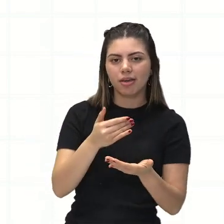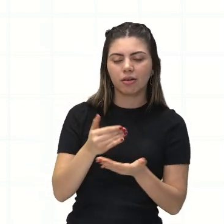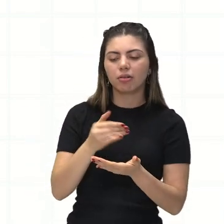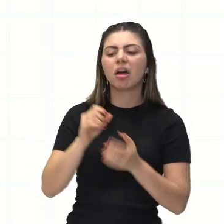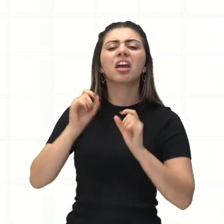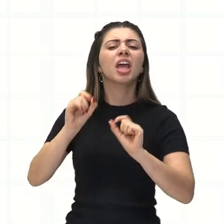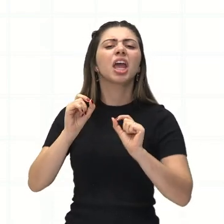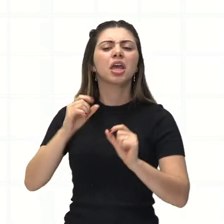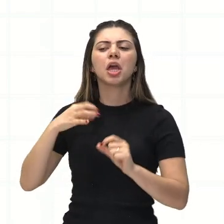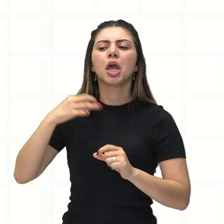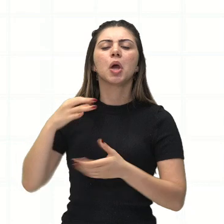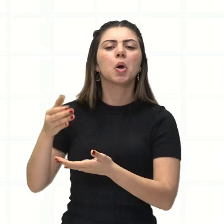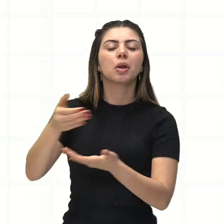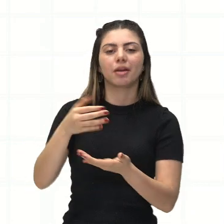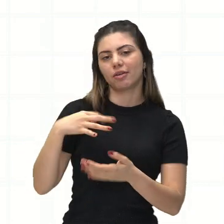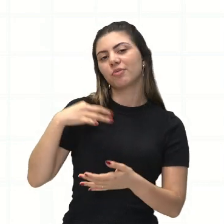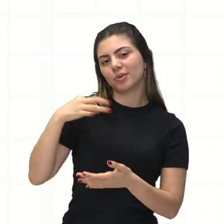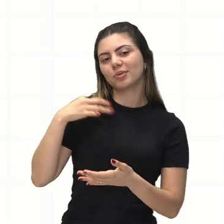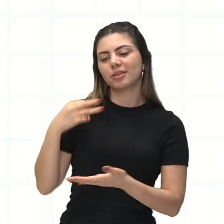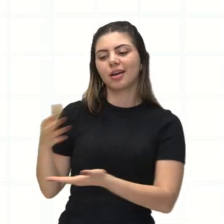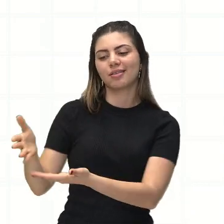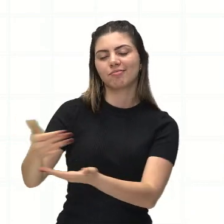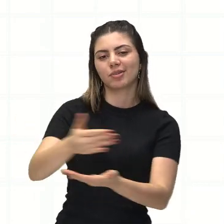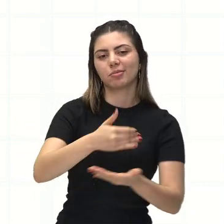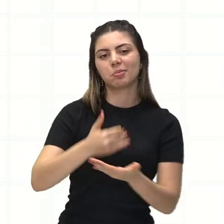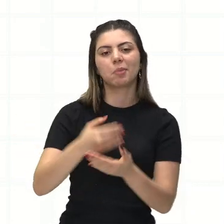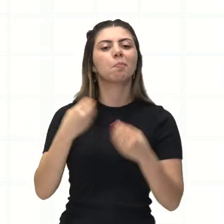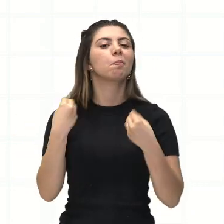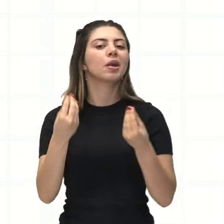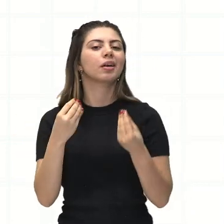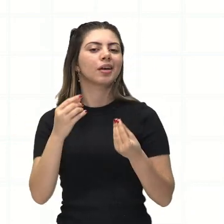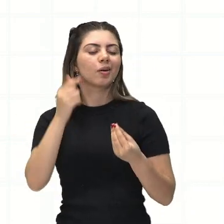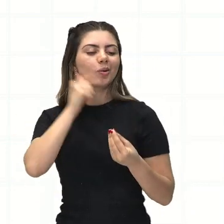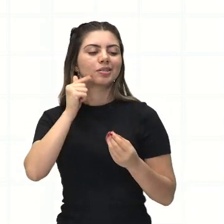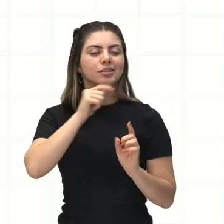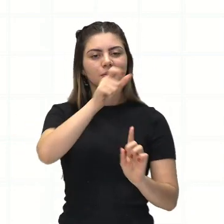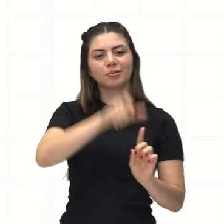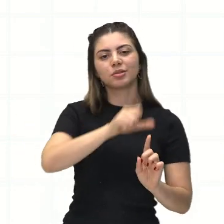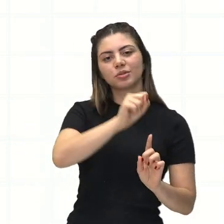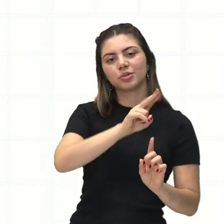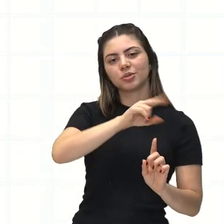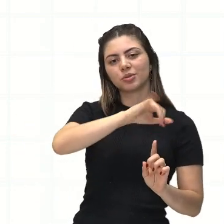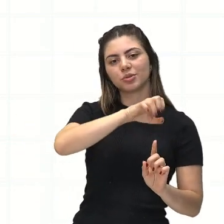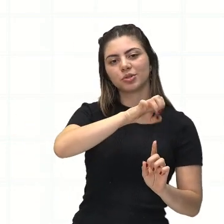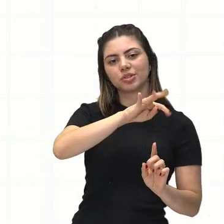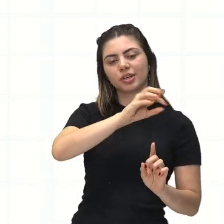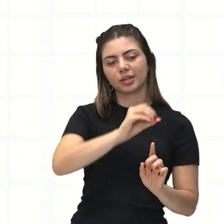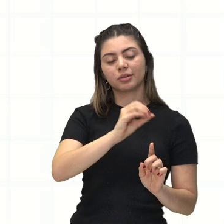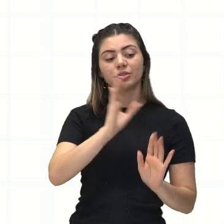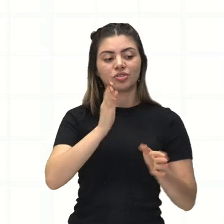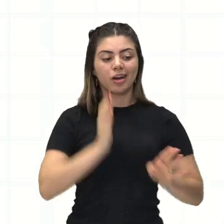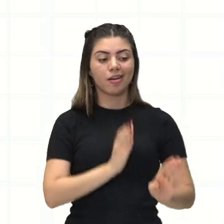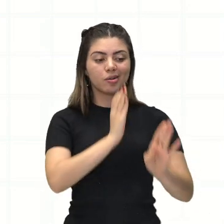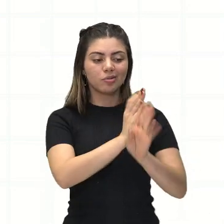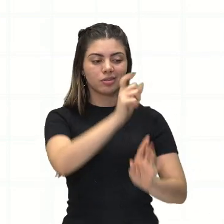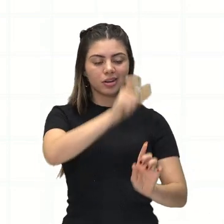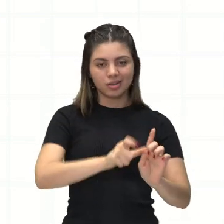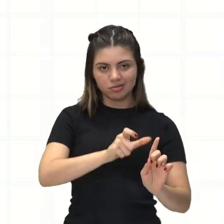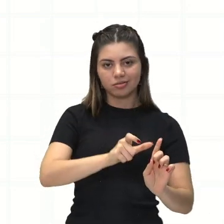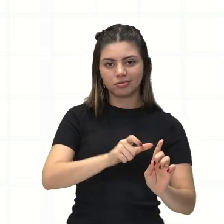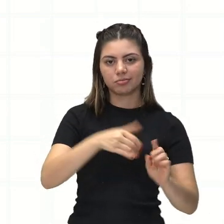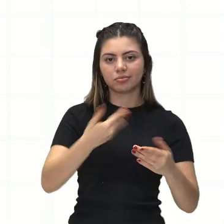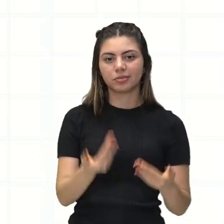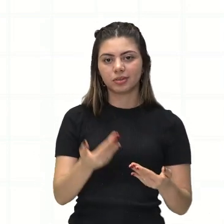Os voluntários. Para que isso? Para que eu identifique o meu sujeito. Identifiquei o sujeito,